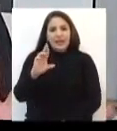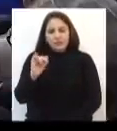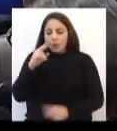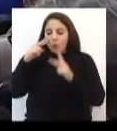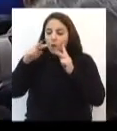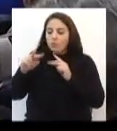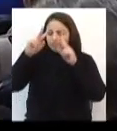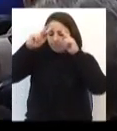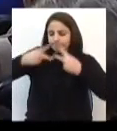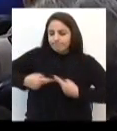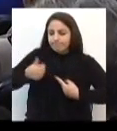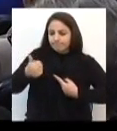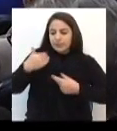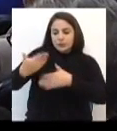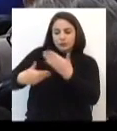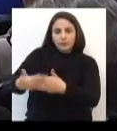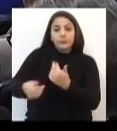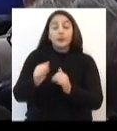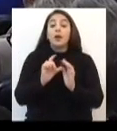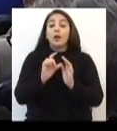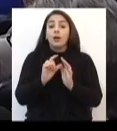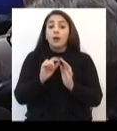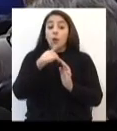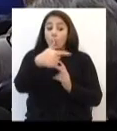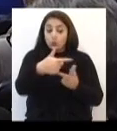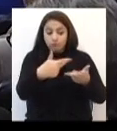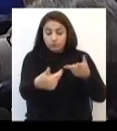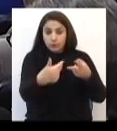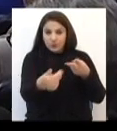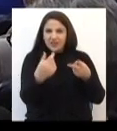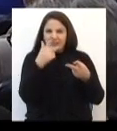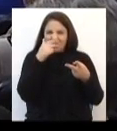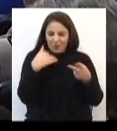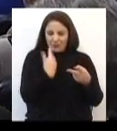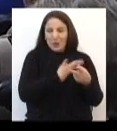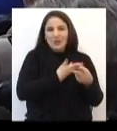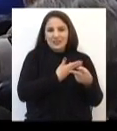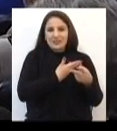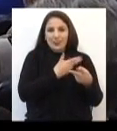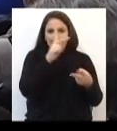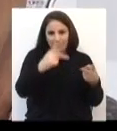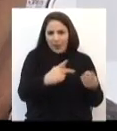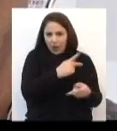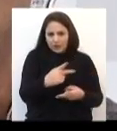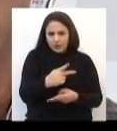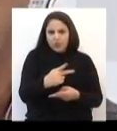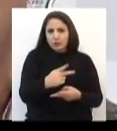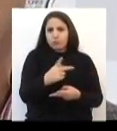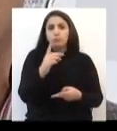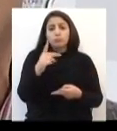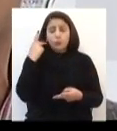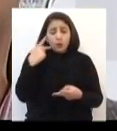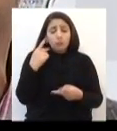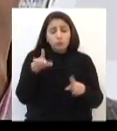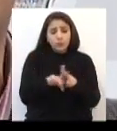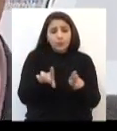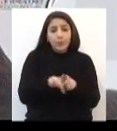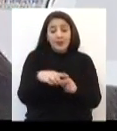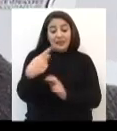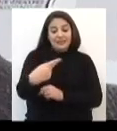motivo. O outro motivo é como a gente também é sacerdote, não só legislador, e neste ano a